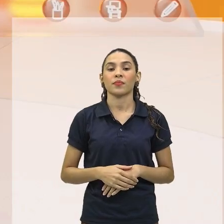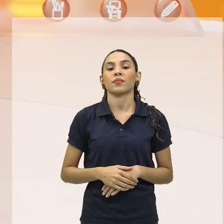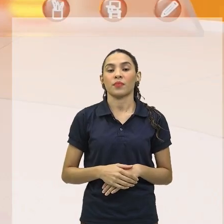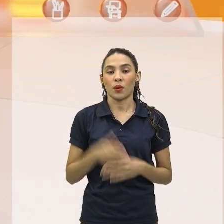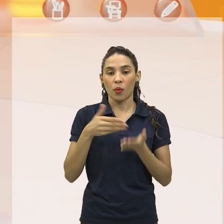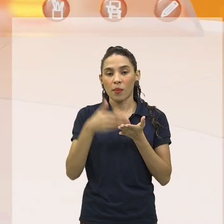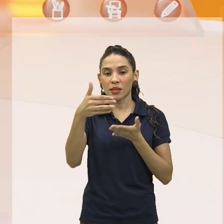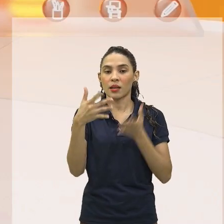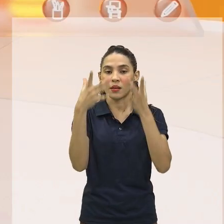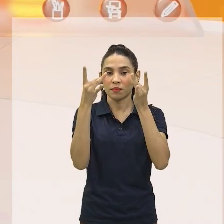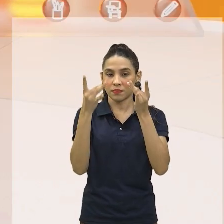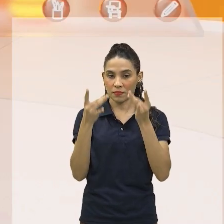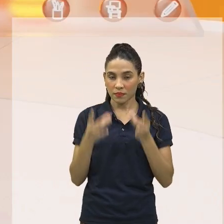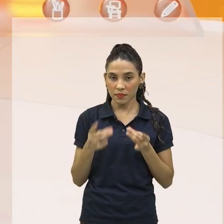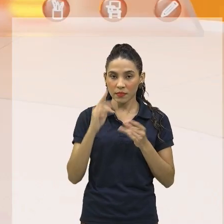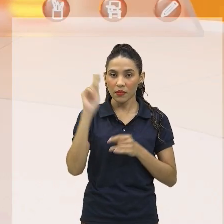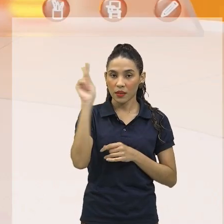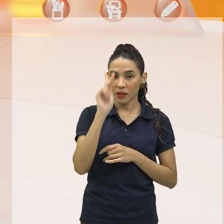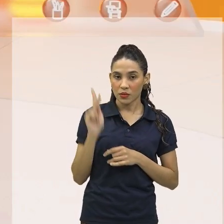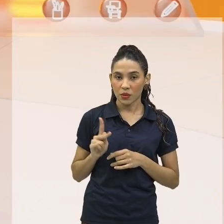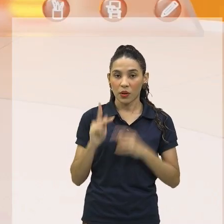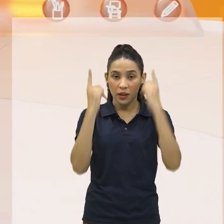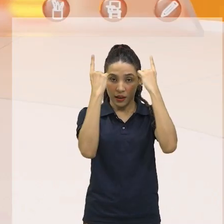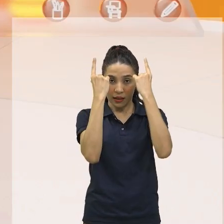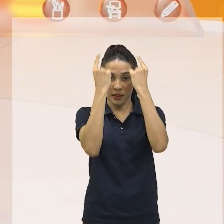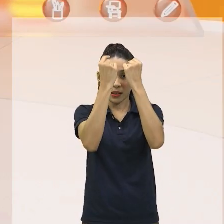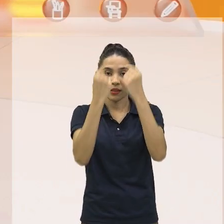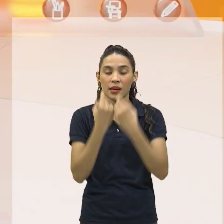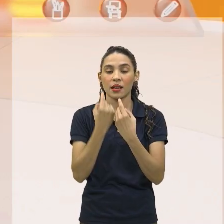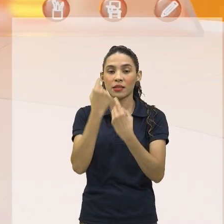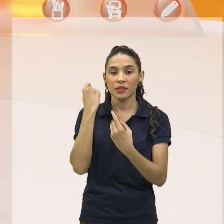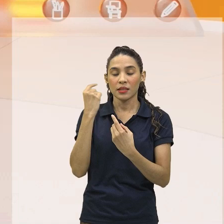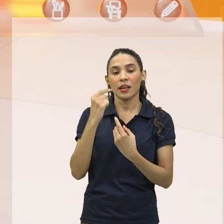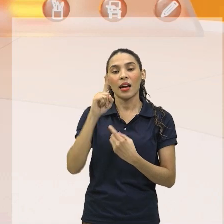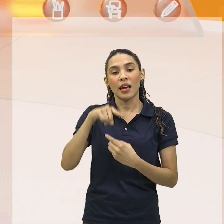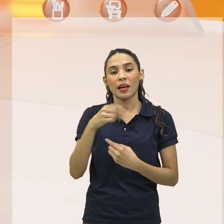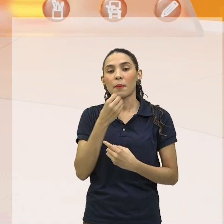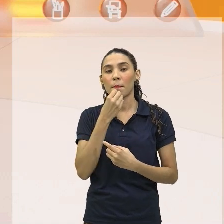adentrarmos dentro da história da Grécia Antiga, vale